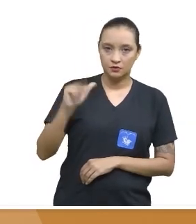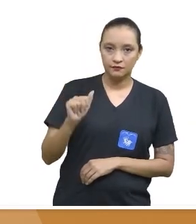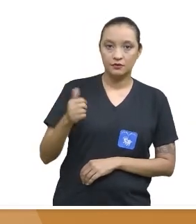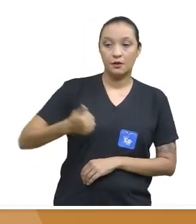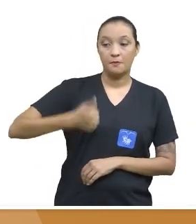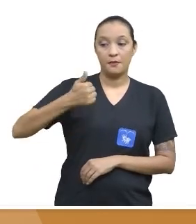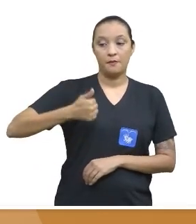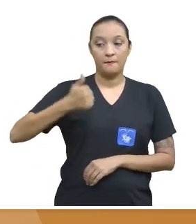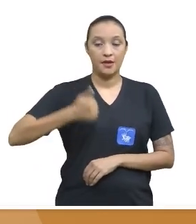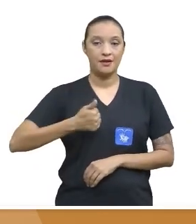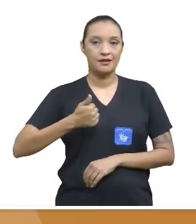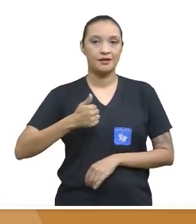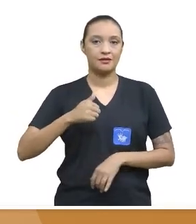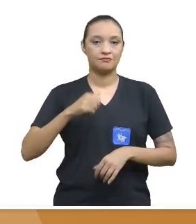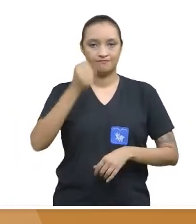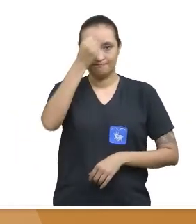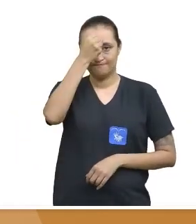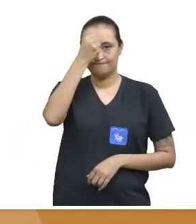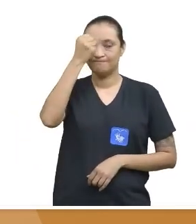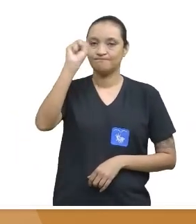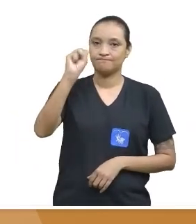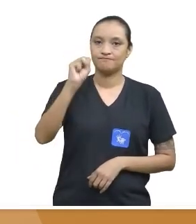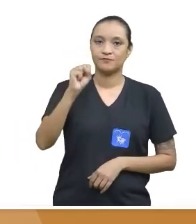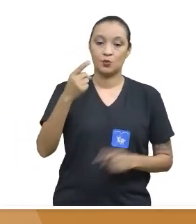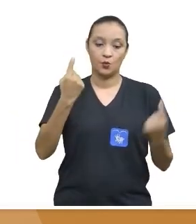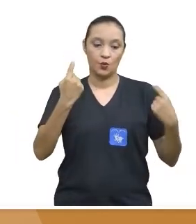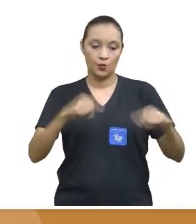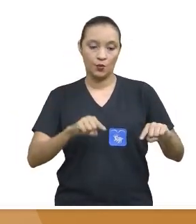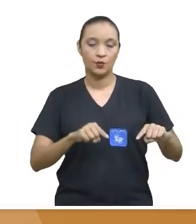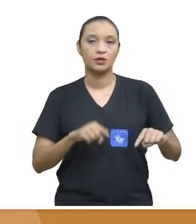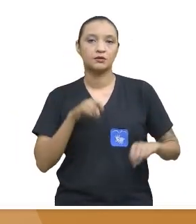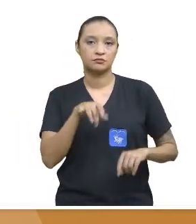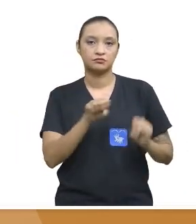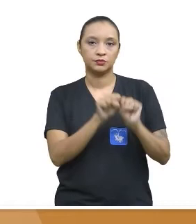manifestações contra o regime.